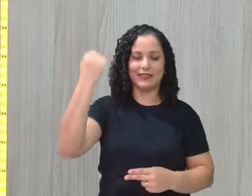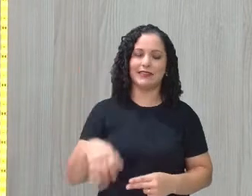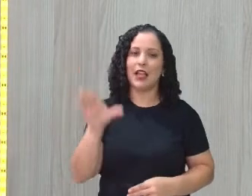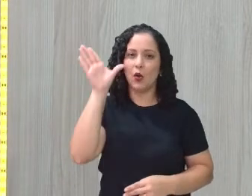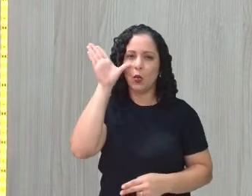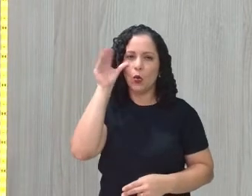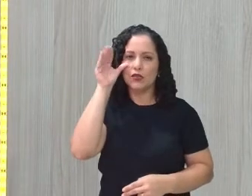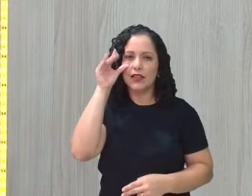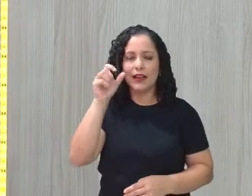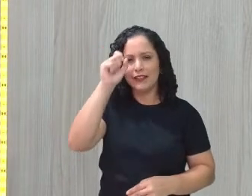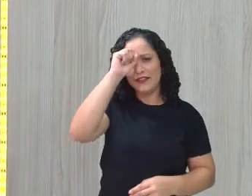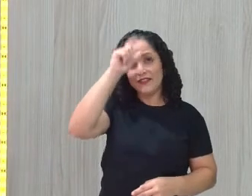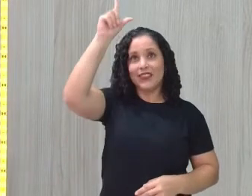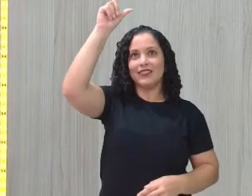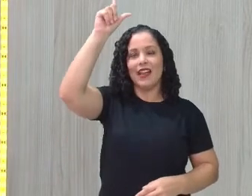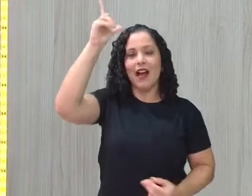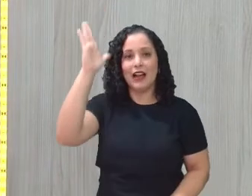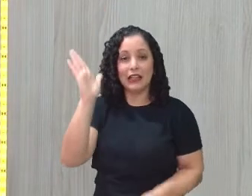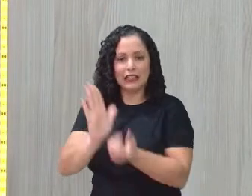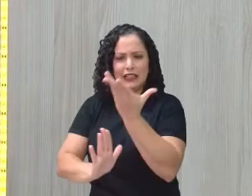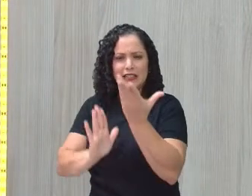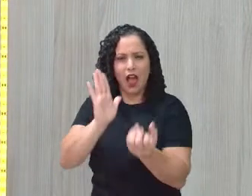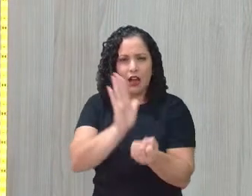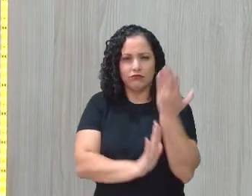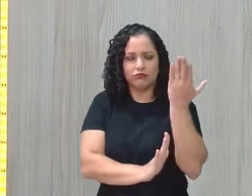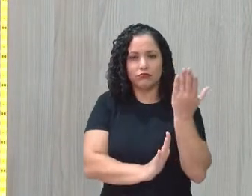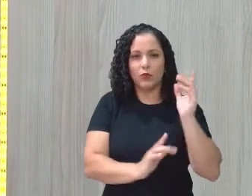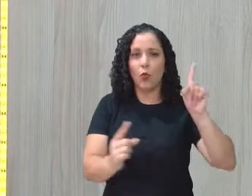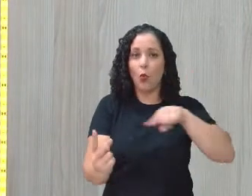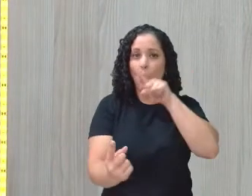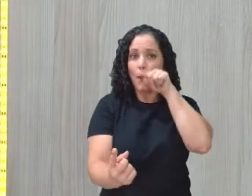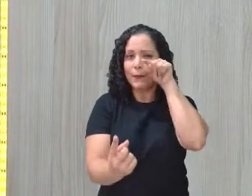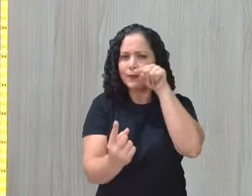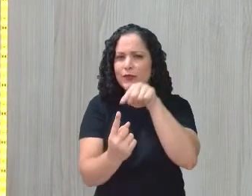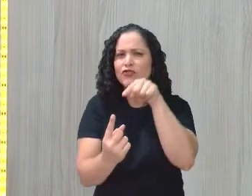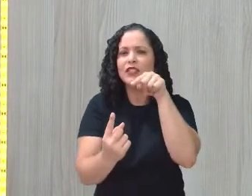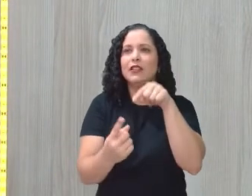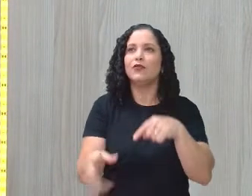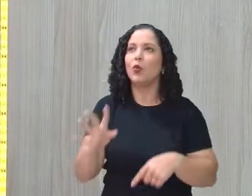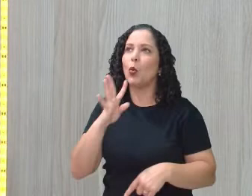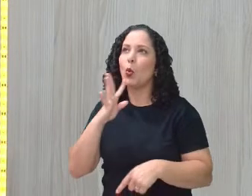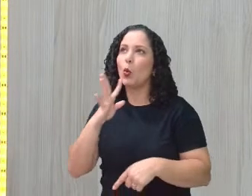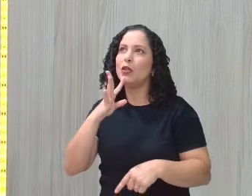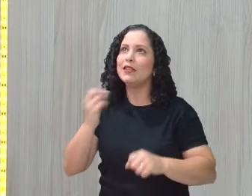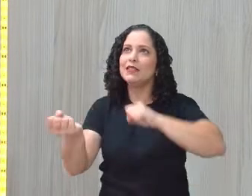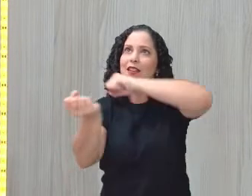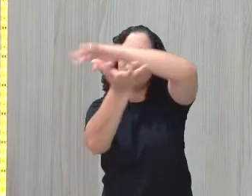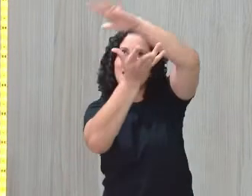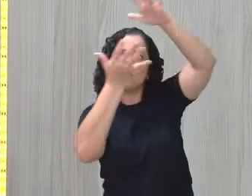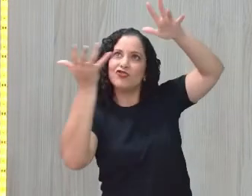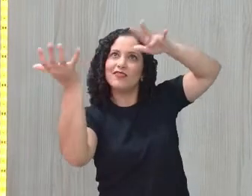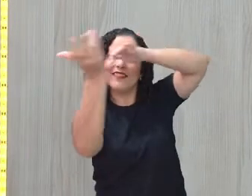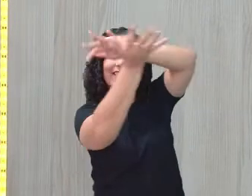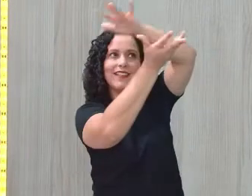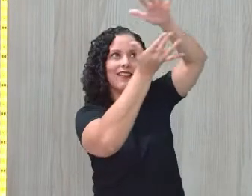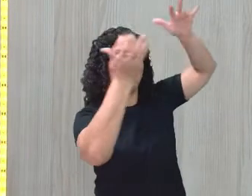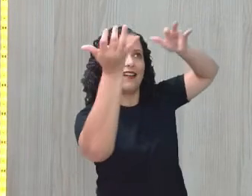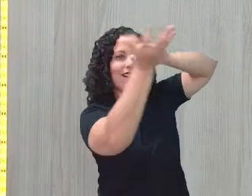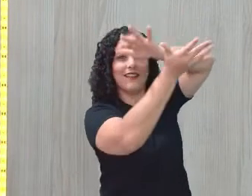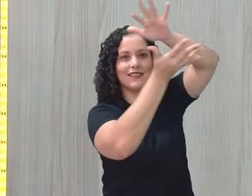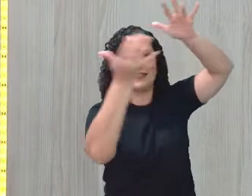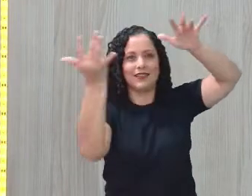teve, então ele criou com o intuito realmente de explorar o universo e conhecer mais. E para ele ter